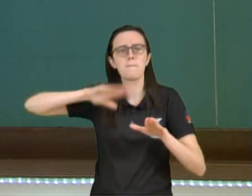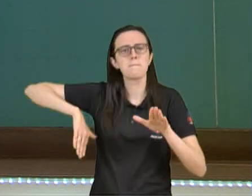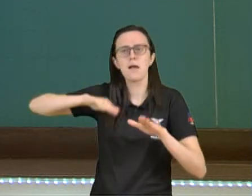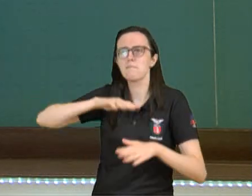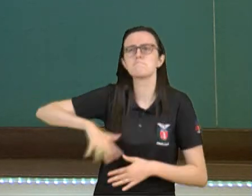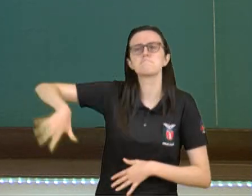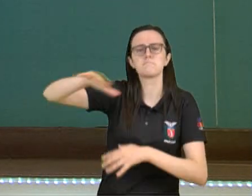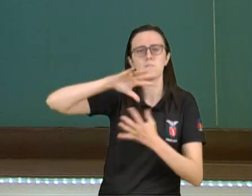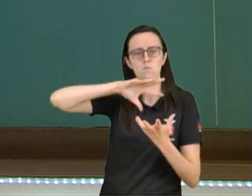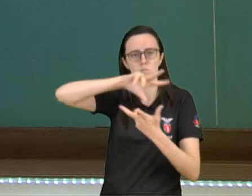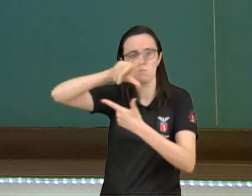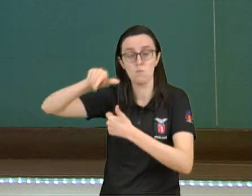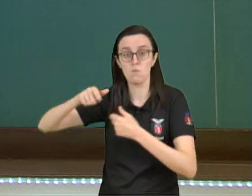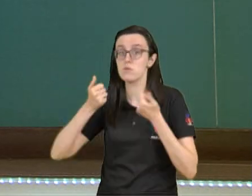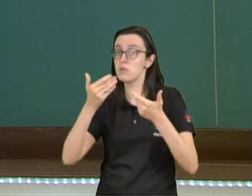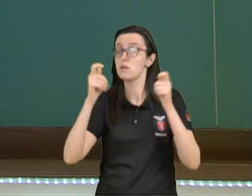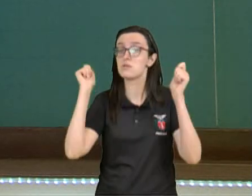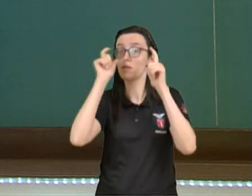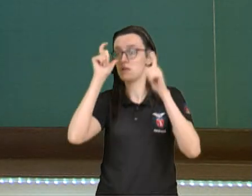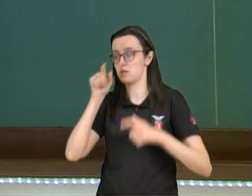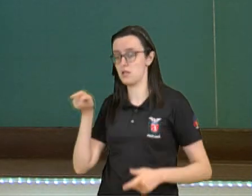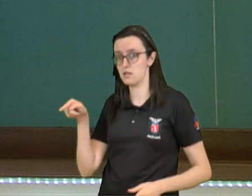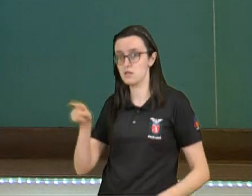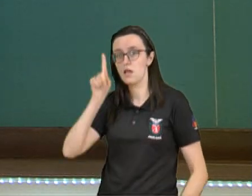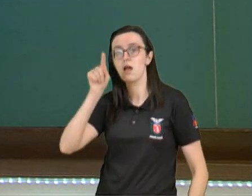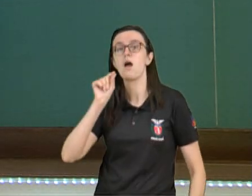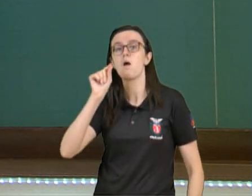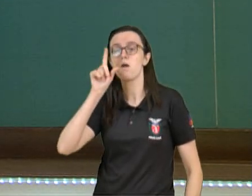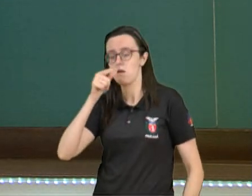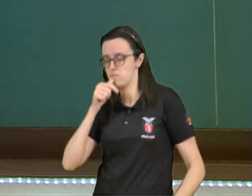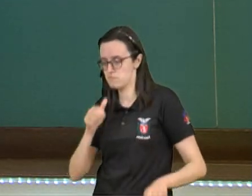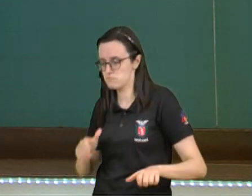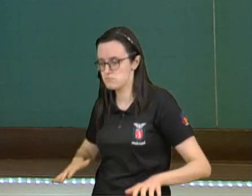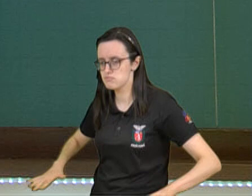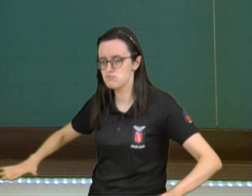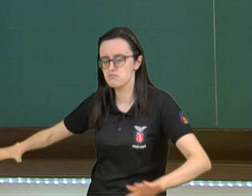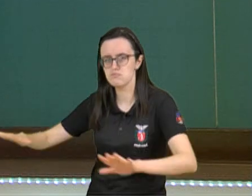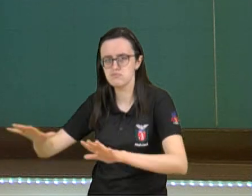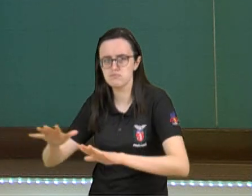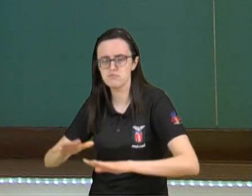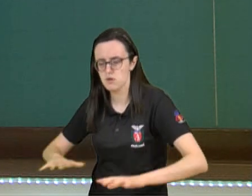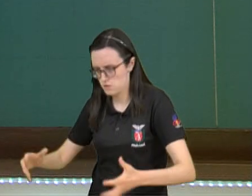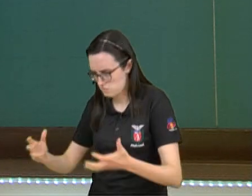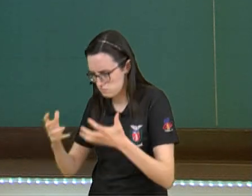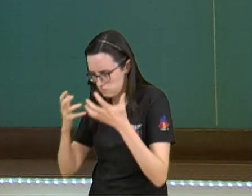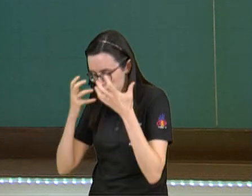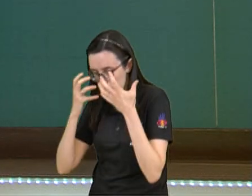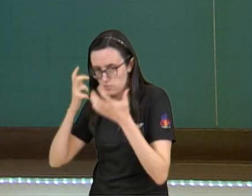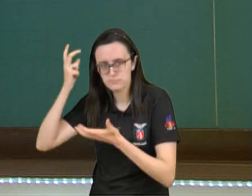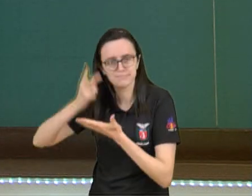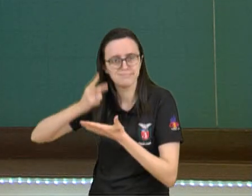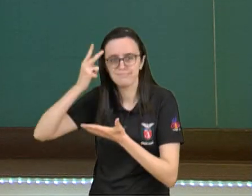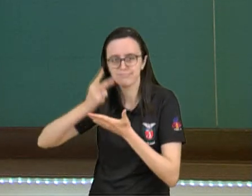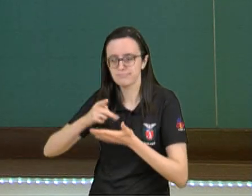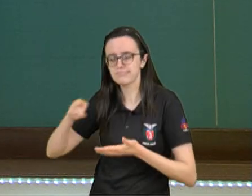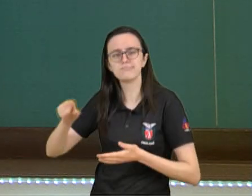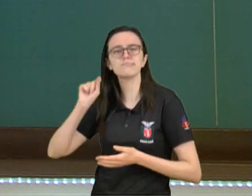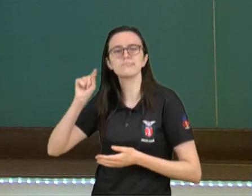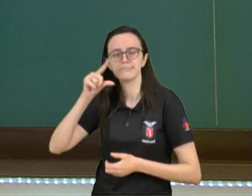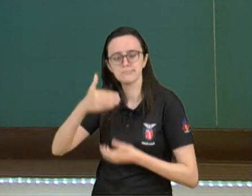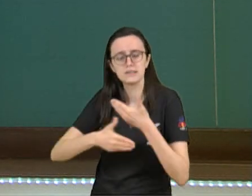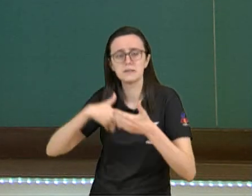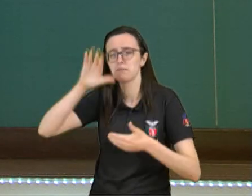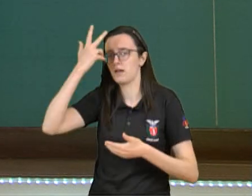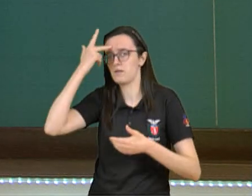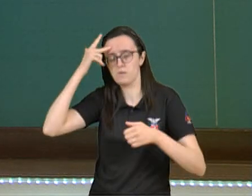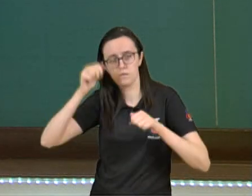mundo alertam para este fenômeno das ondas bioluminescentes. Cada vez tem se tornado mais